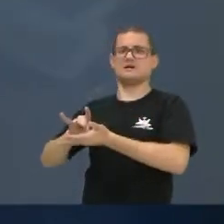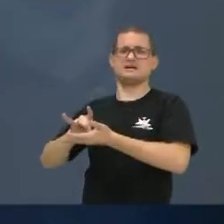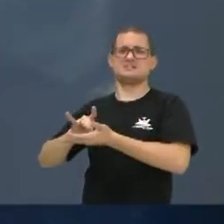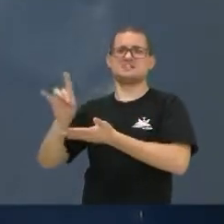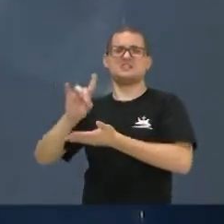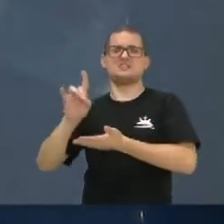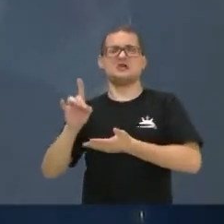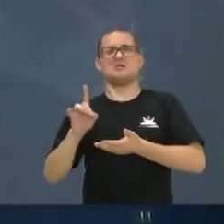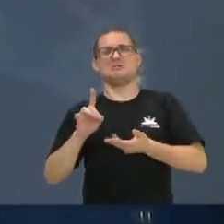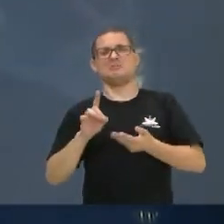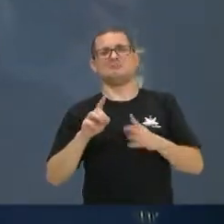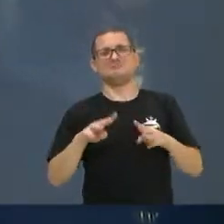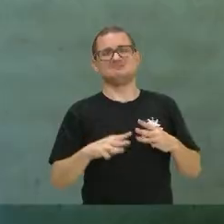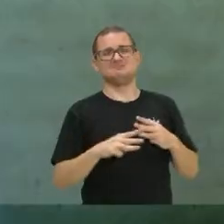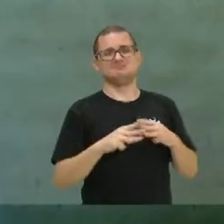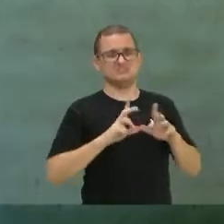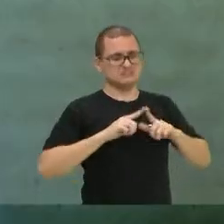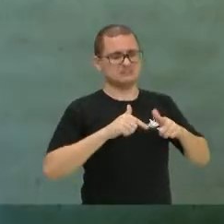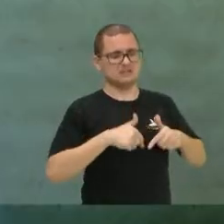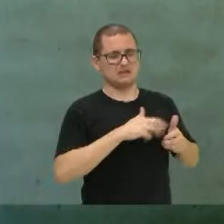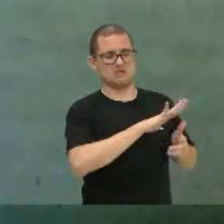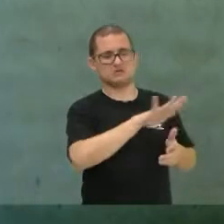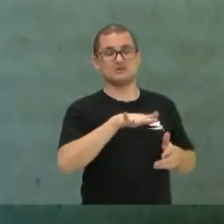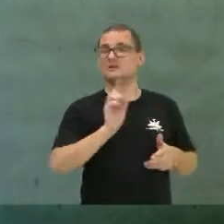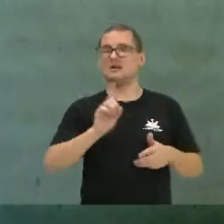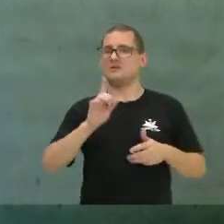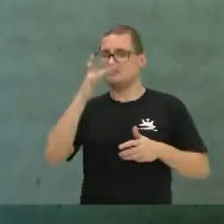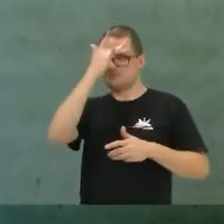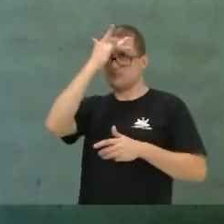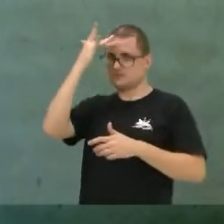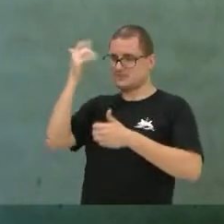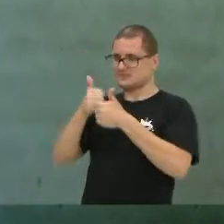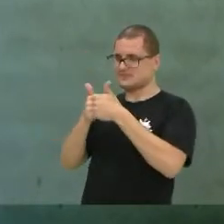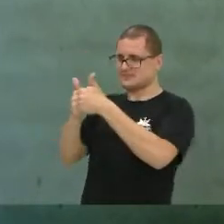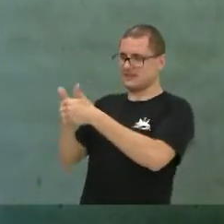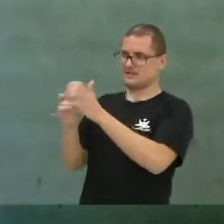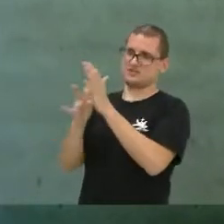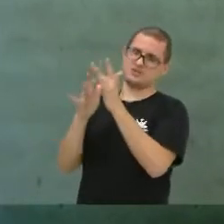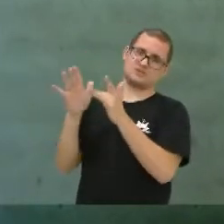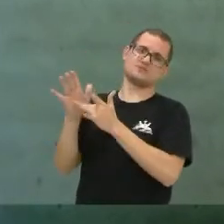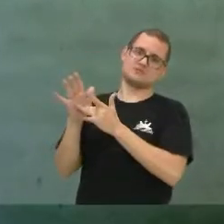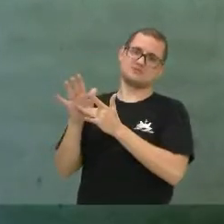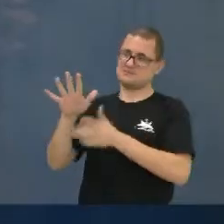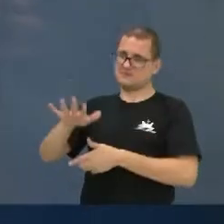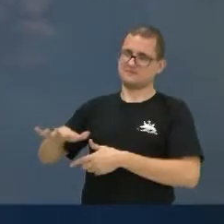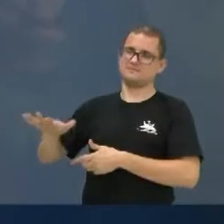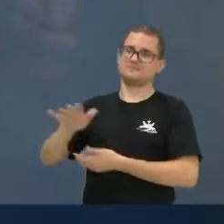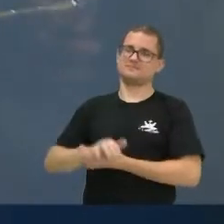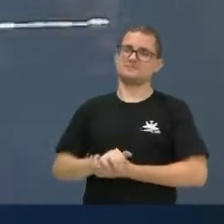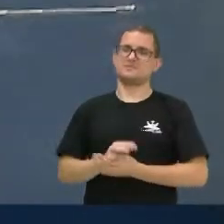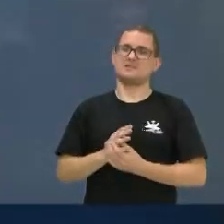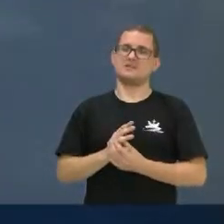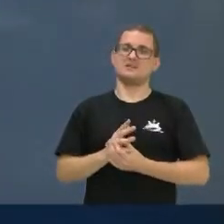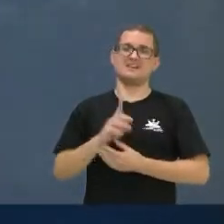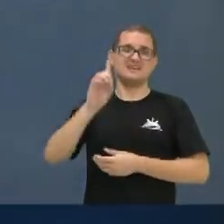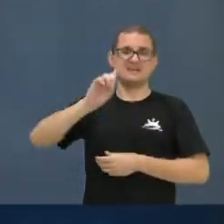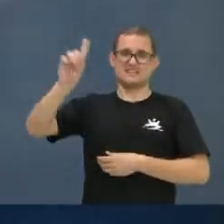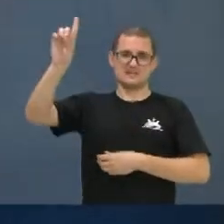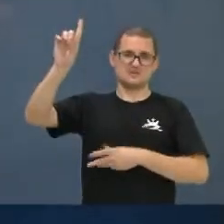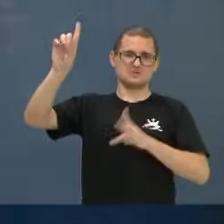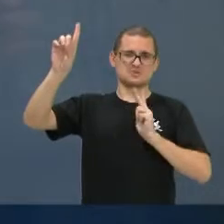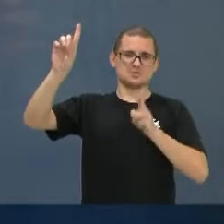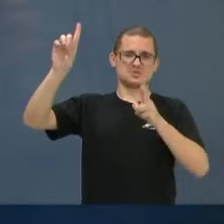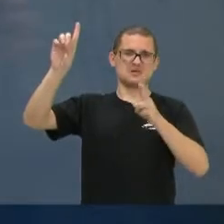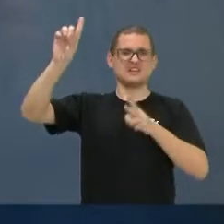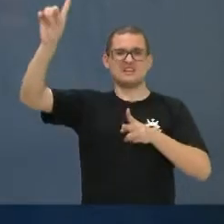aquela aqueles que forem seguidores de jesus cristo e deus não é mais um deus